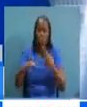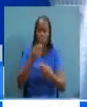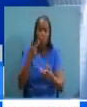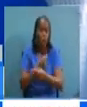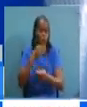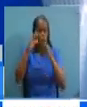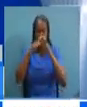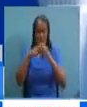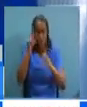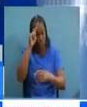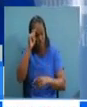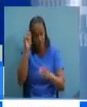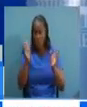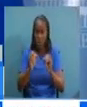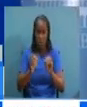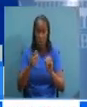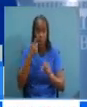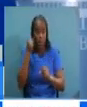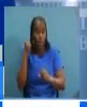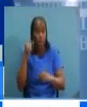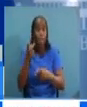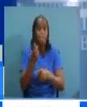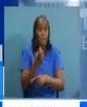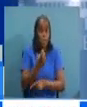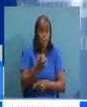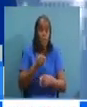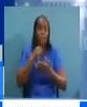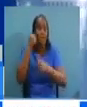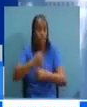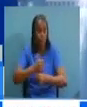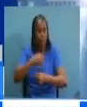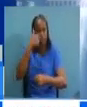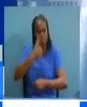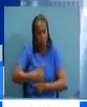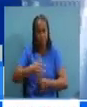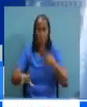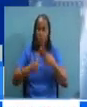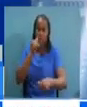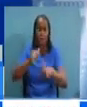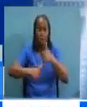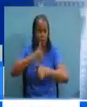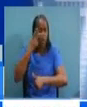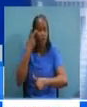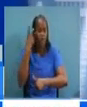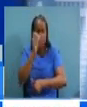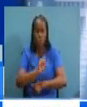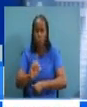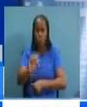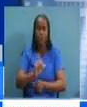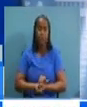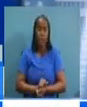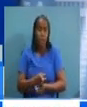com estágio. Ele precisa do emprego digno para conseguir melhorar a sua vida. E